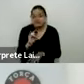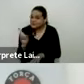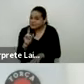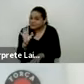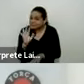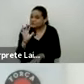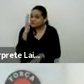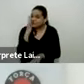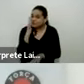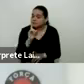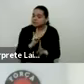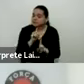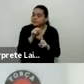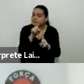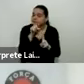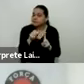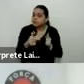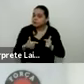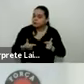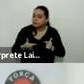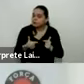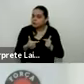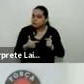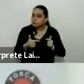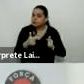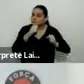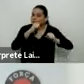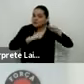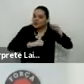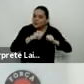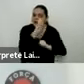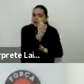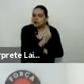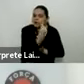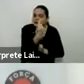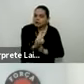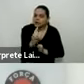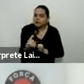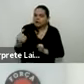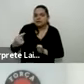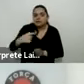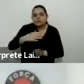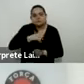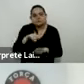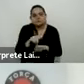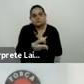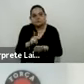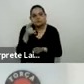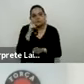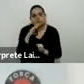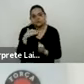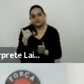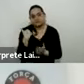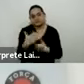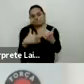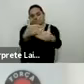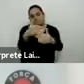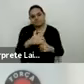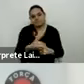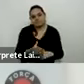lutar fábrica por fábrica, porque é uma forma mais eficiente de avançar nos acordos para